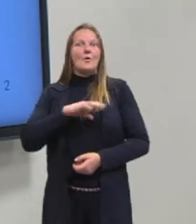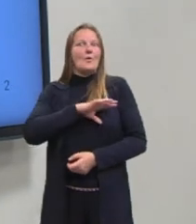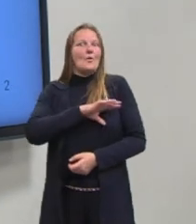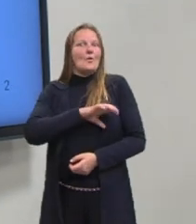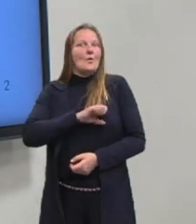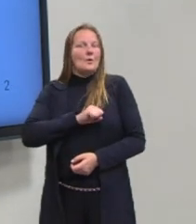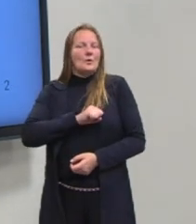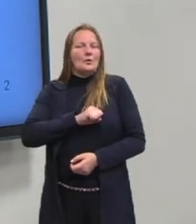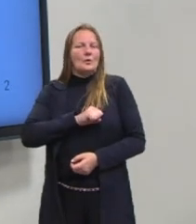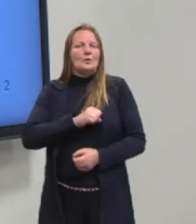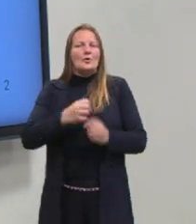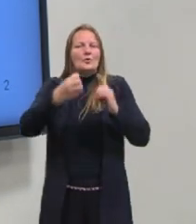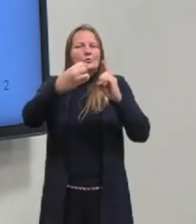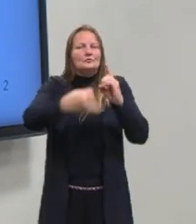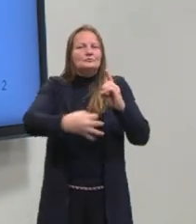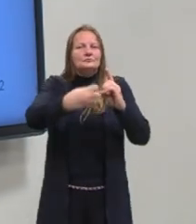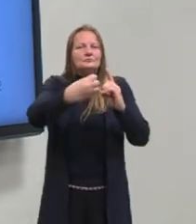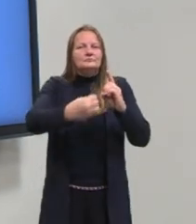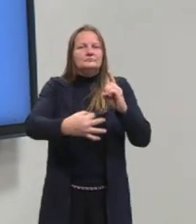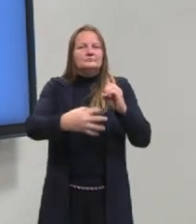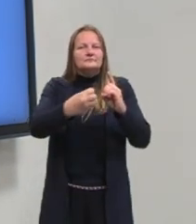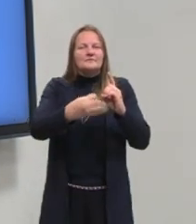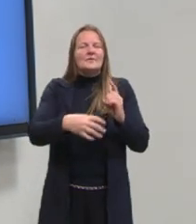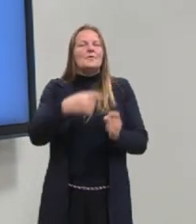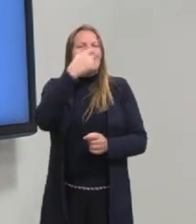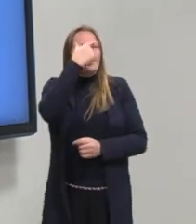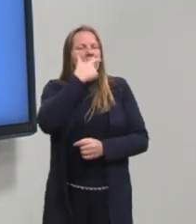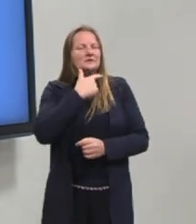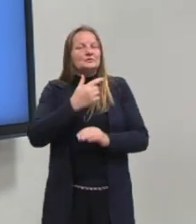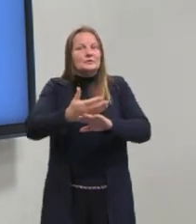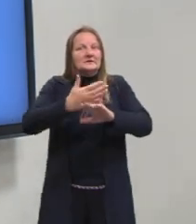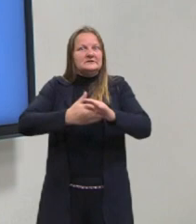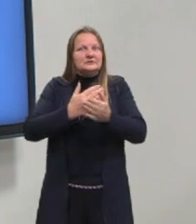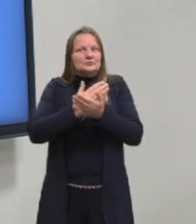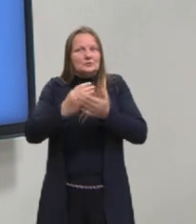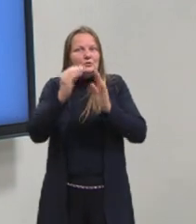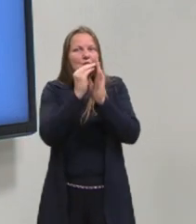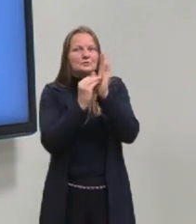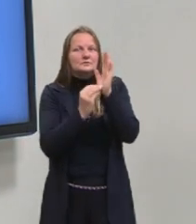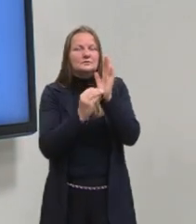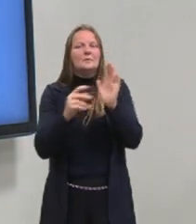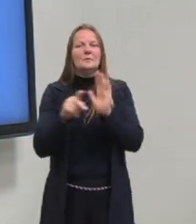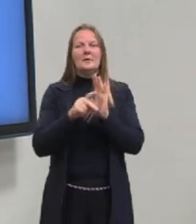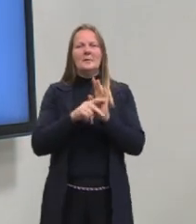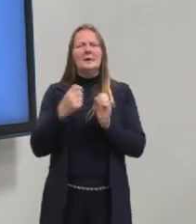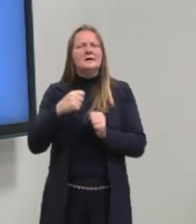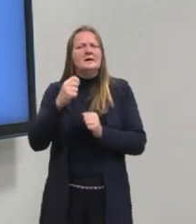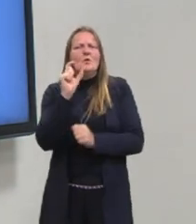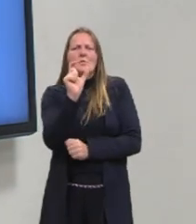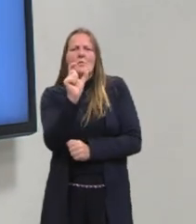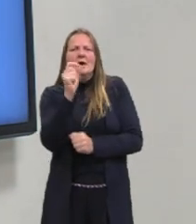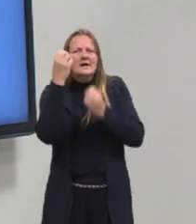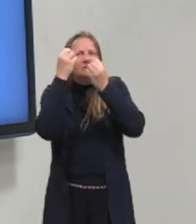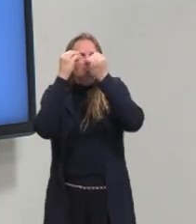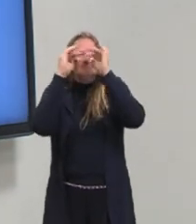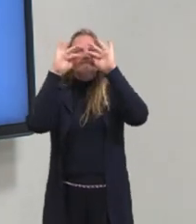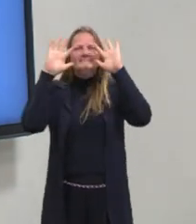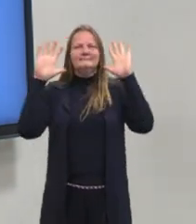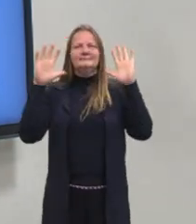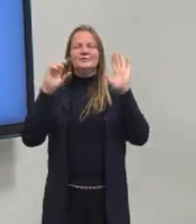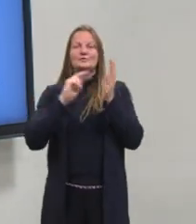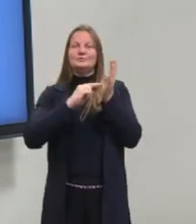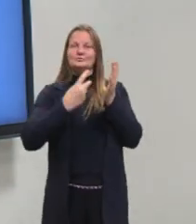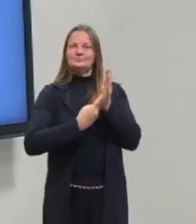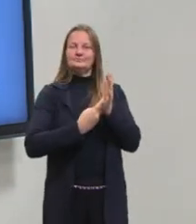ajudar a definir como são as coisas, né? Eu acho que antes da gente ir para o conteúdo em si, a gente precisa entender o que que aquele conteúdo